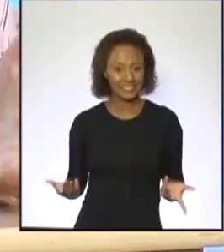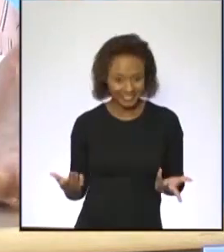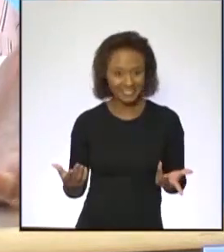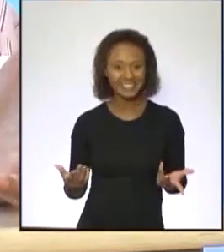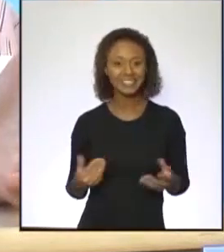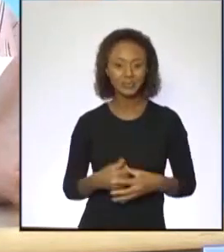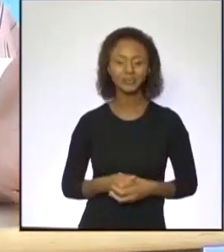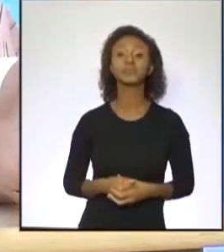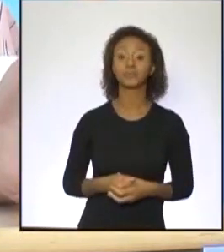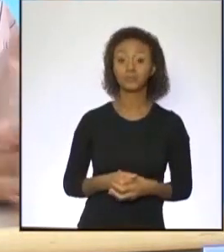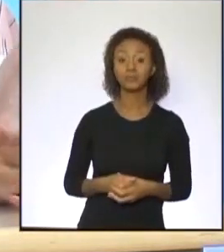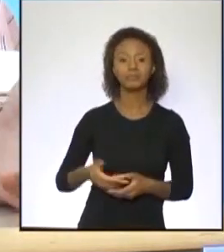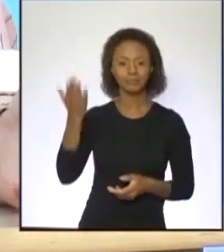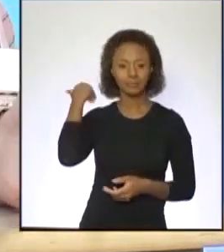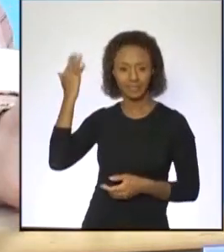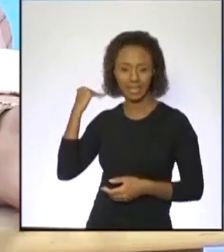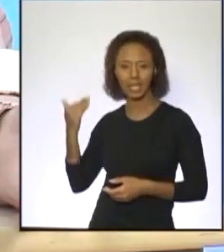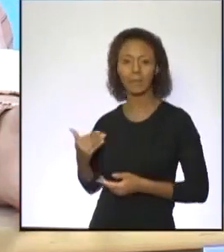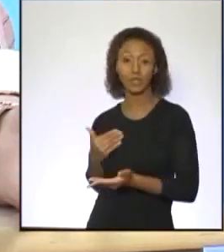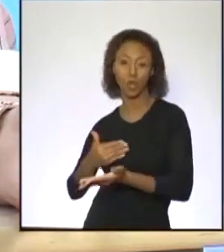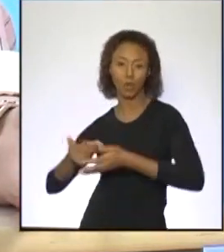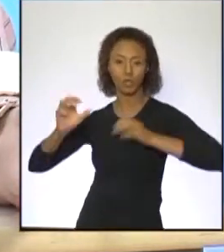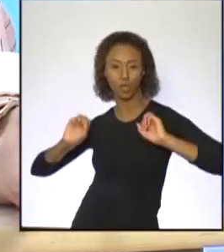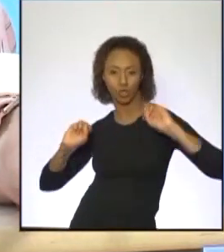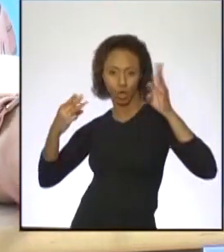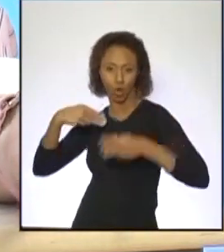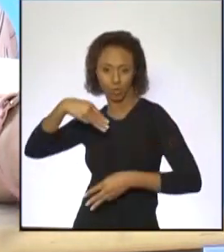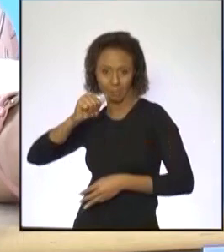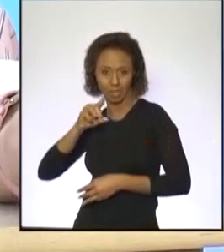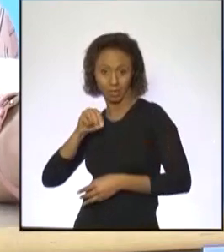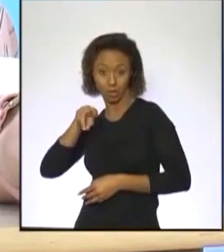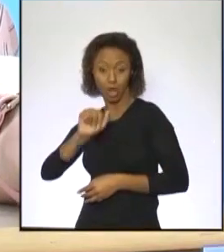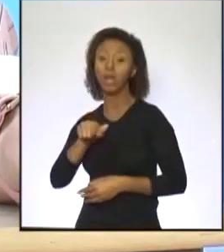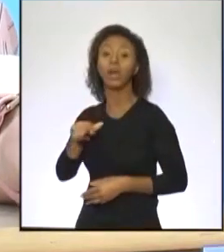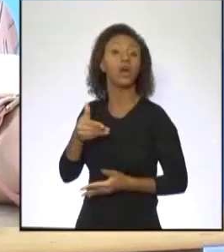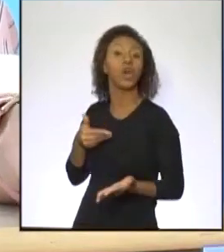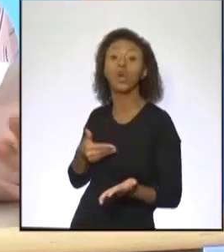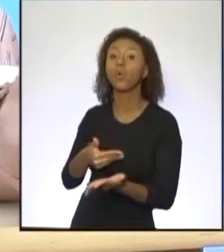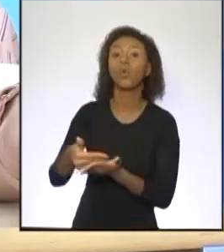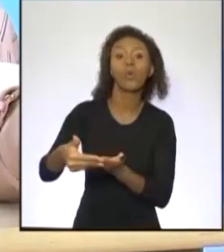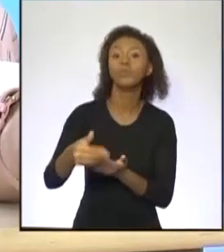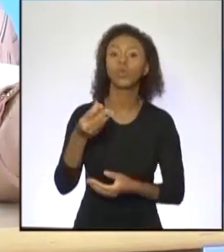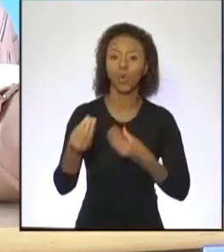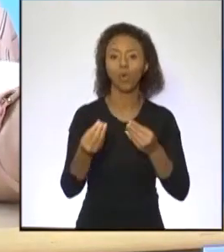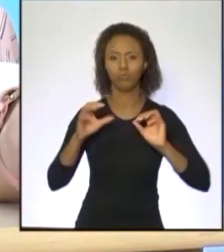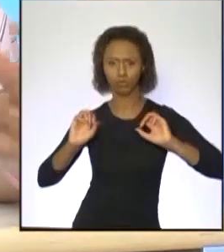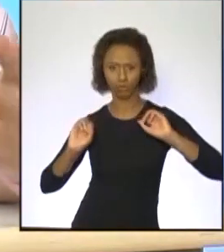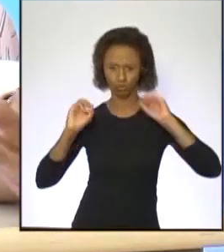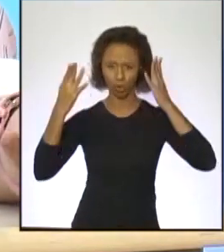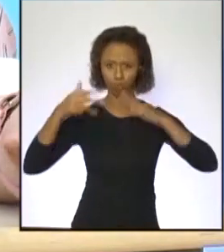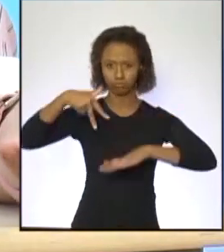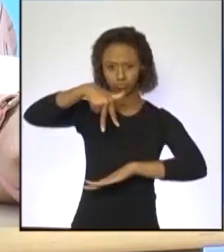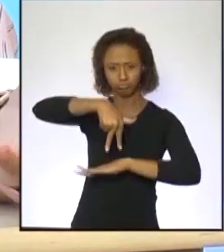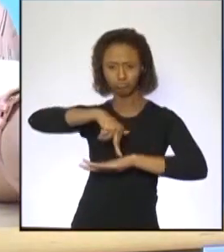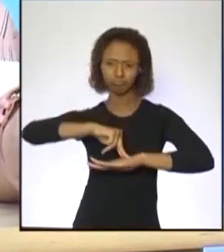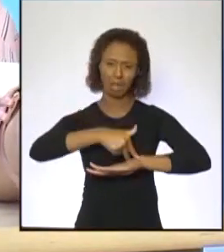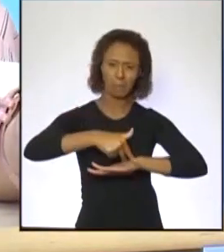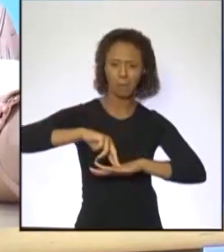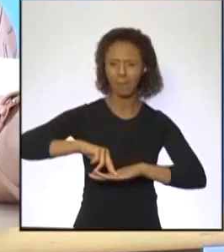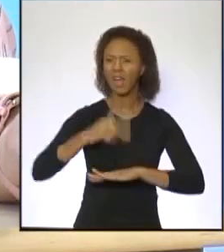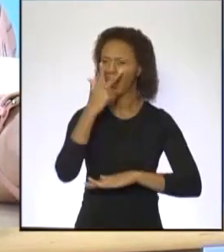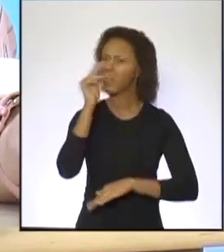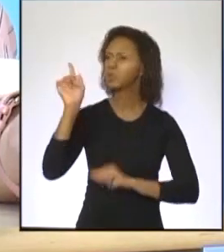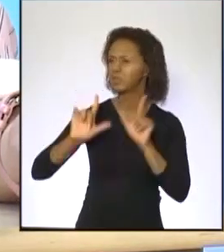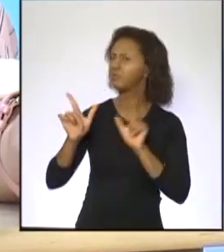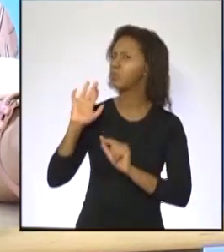quando começaram a fazer shows, e a Madonna começou a fazer show, ela inaugurou em shows, né, acho que na TV já se